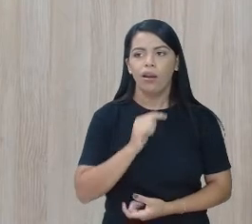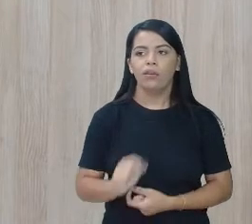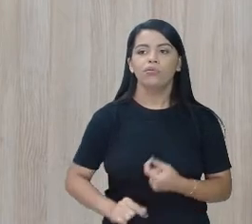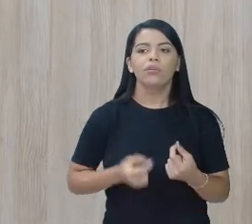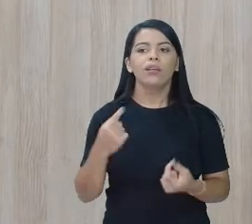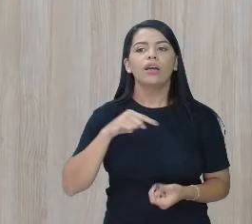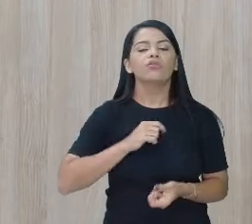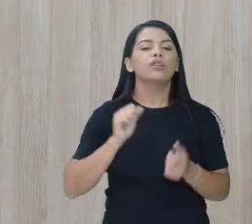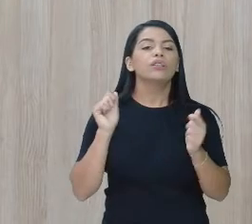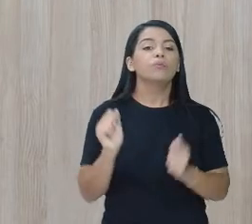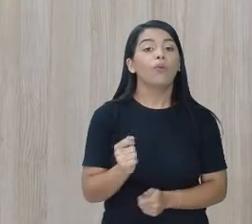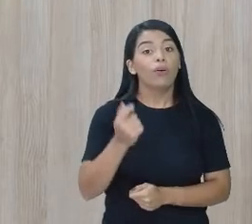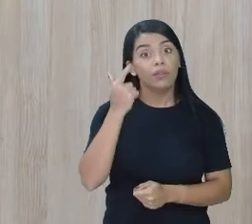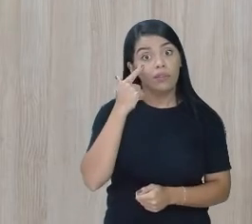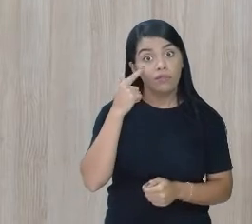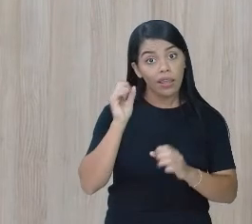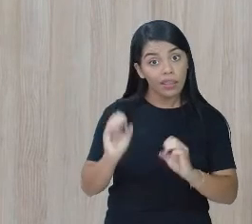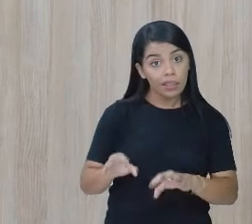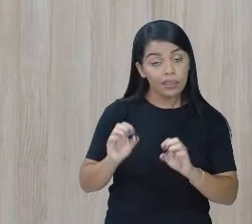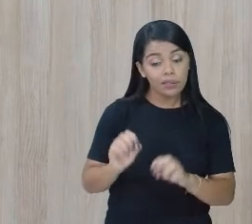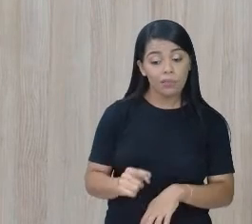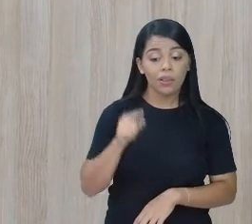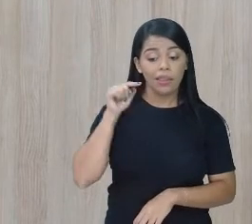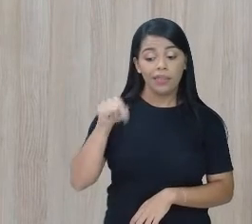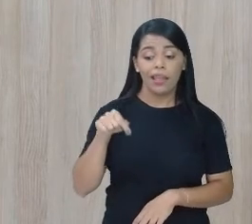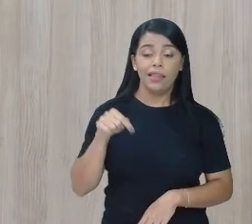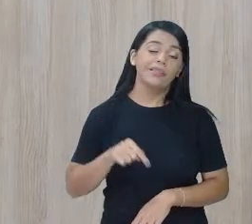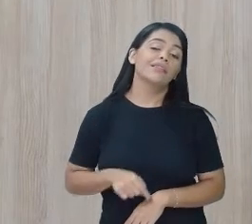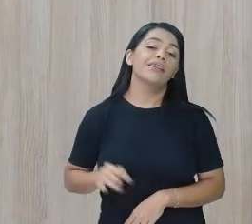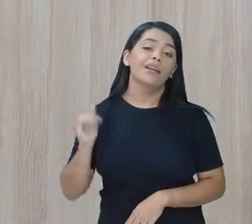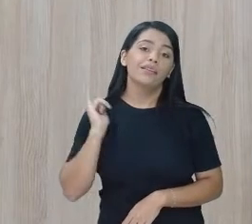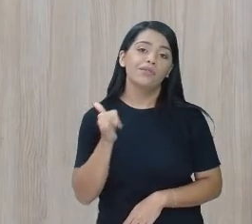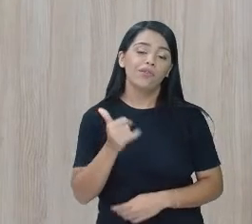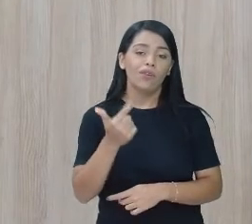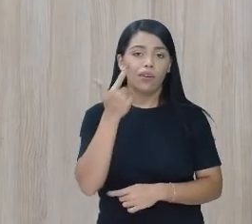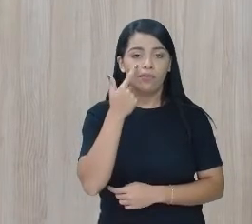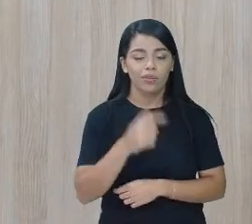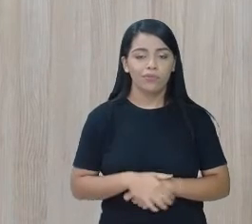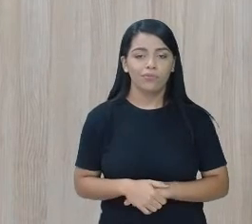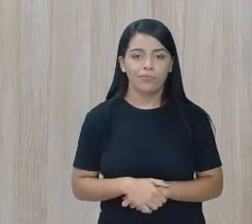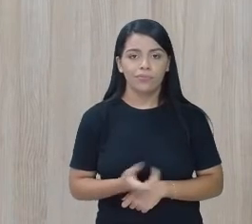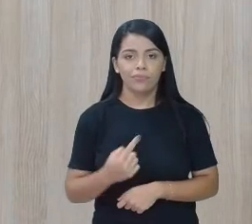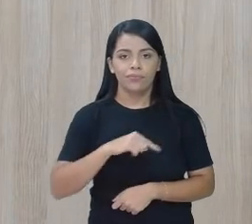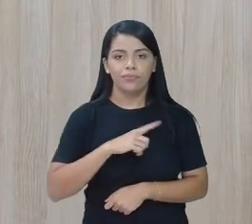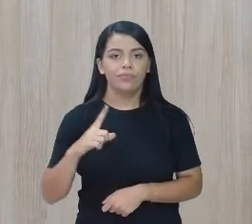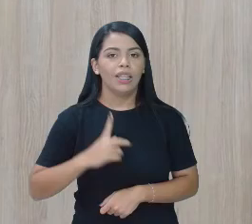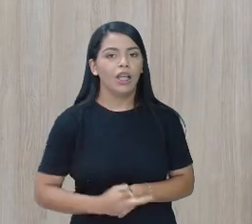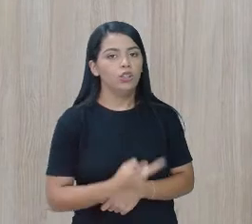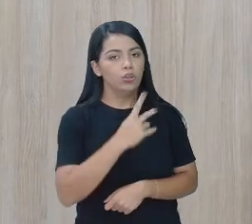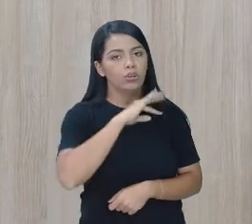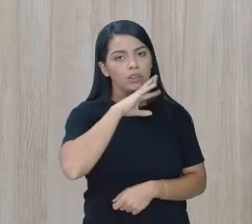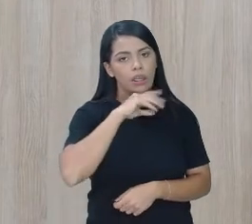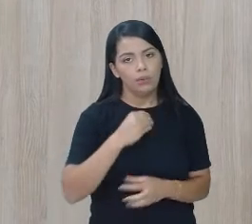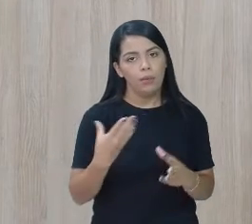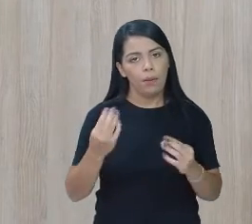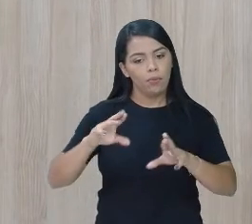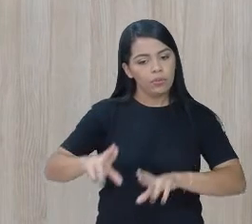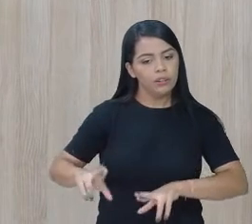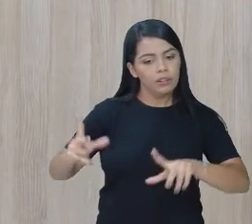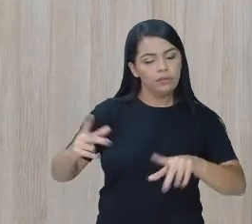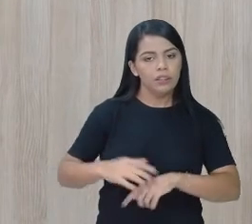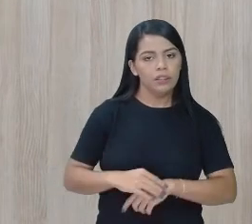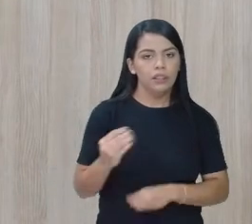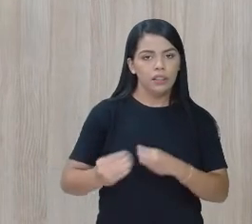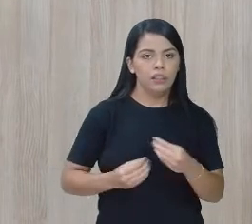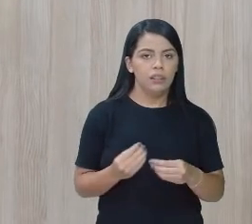gente pode tirar dessa história, minha gente? Olha que situação inusitada. A gente tem dois bichinhos completamente diferentes em termos